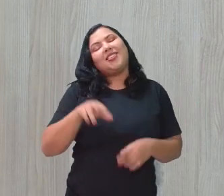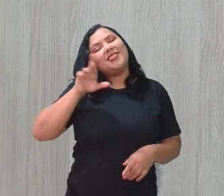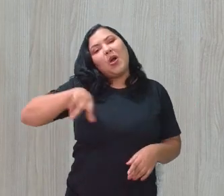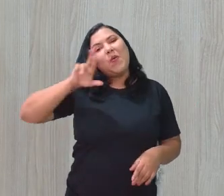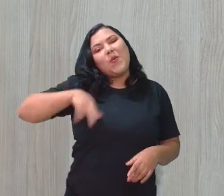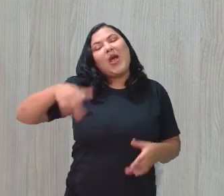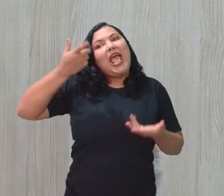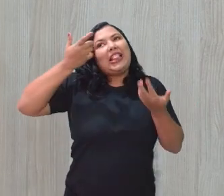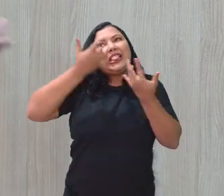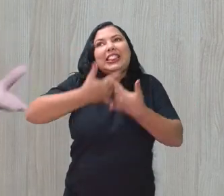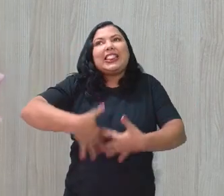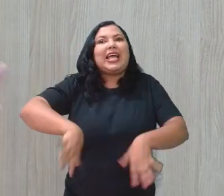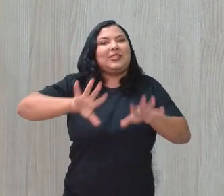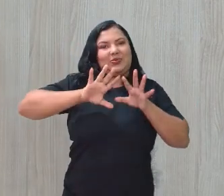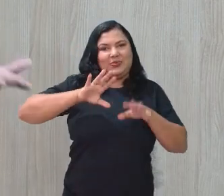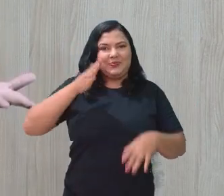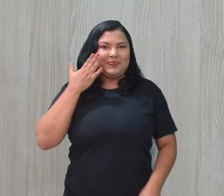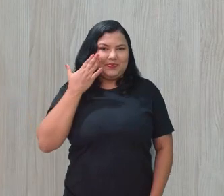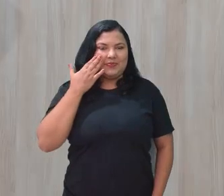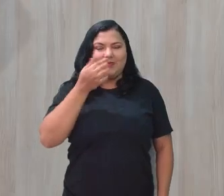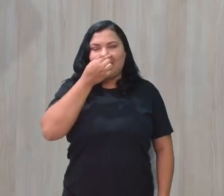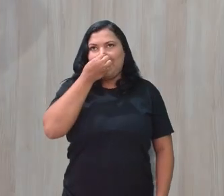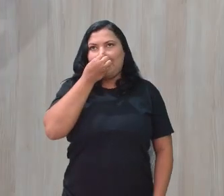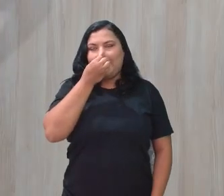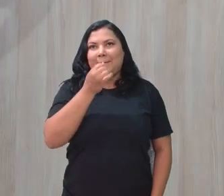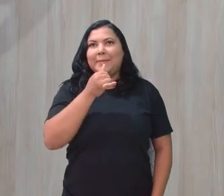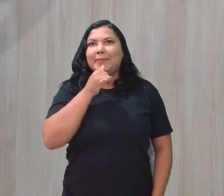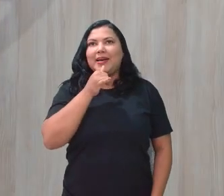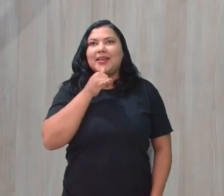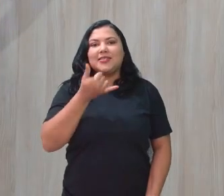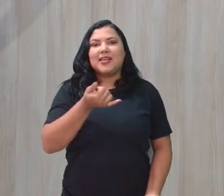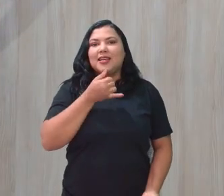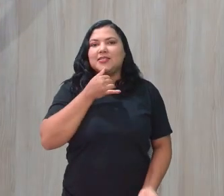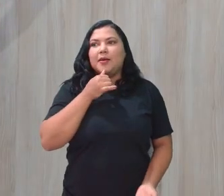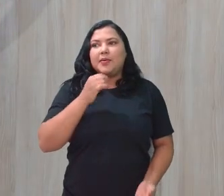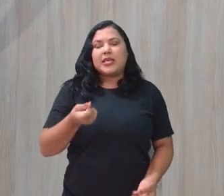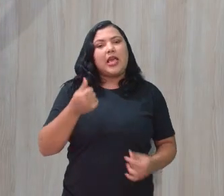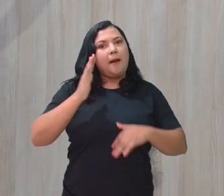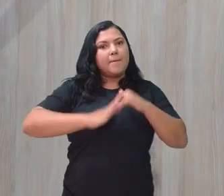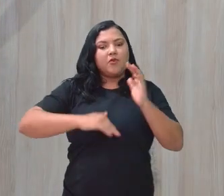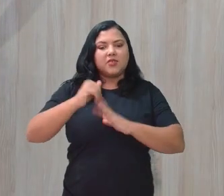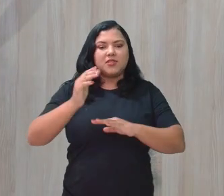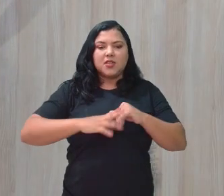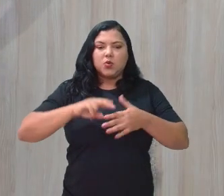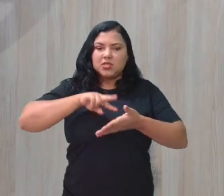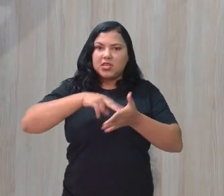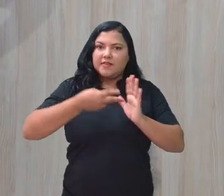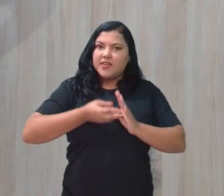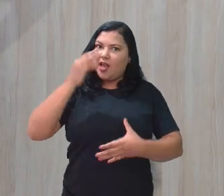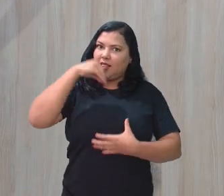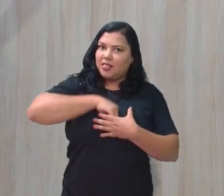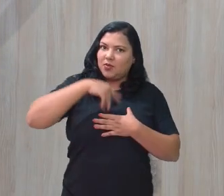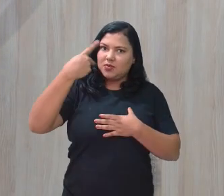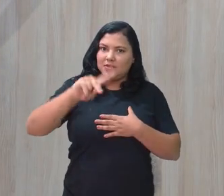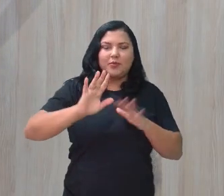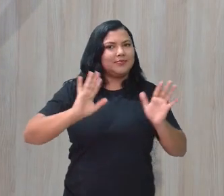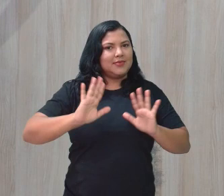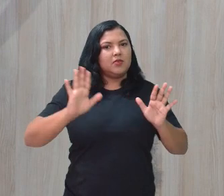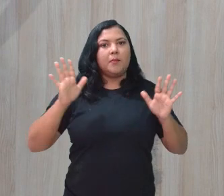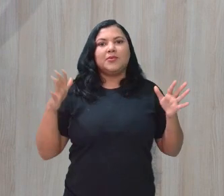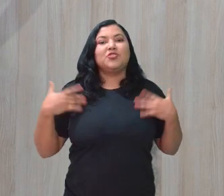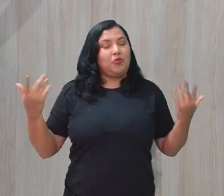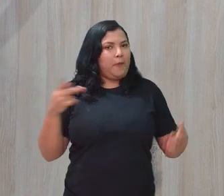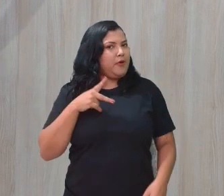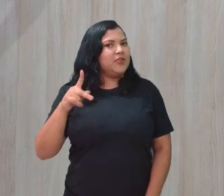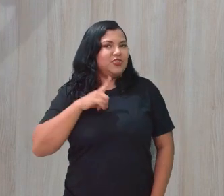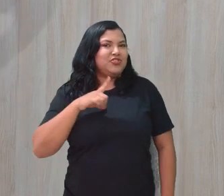Como é que É. vocês nos veem, né? É como se a profissão fosse agora uma extensão de você também, né? Mas, ó, não se choquem, professores têm